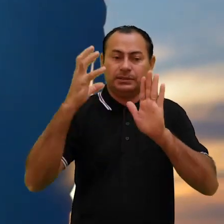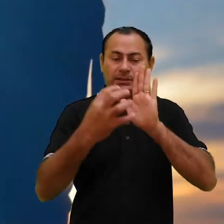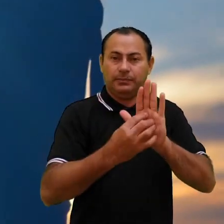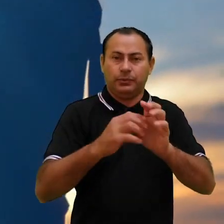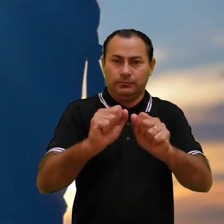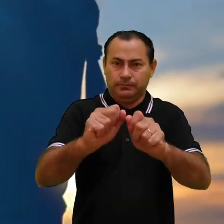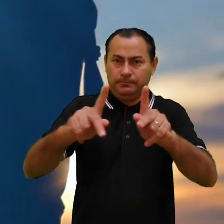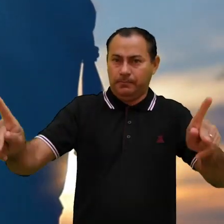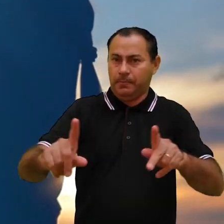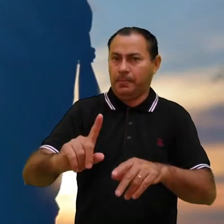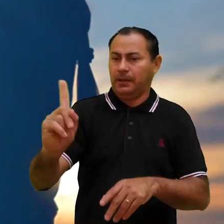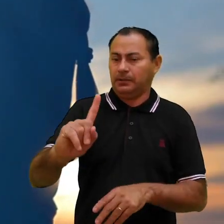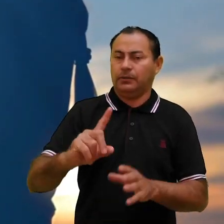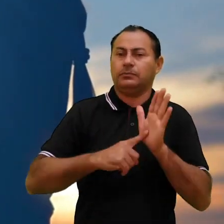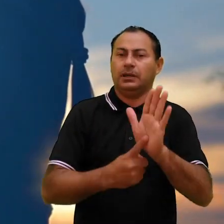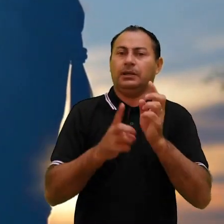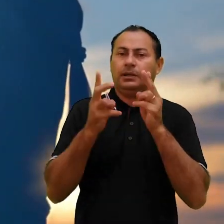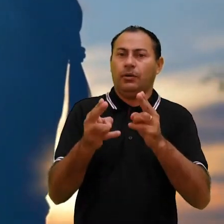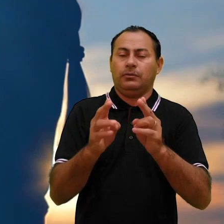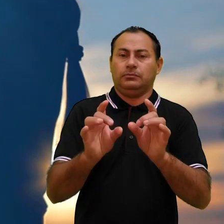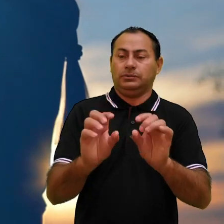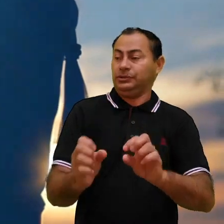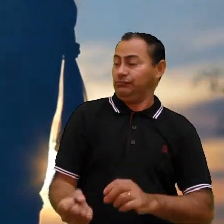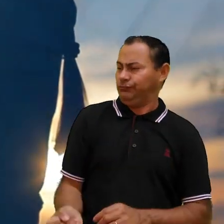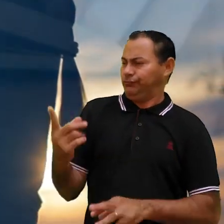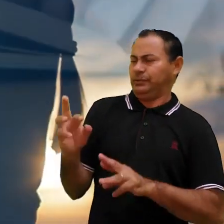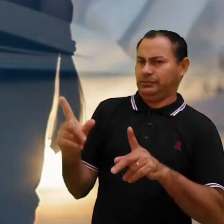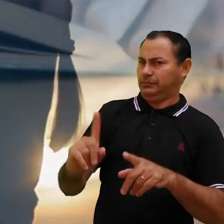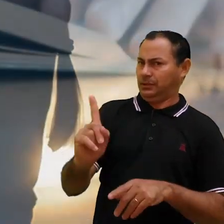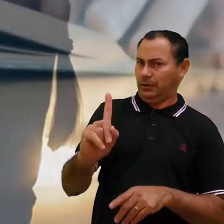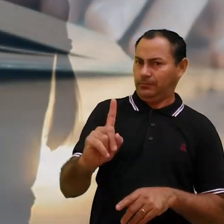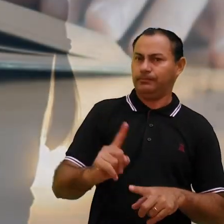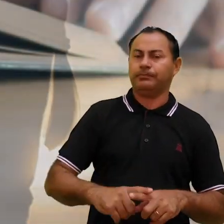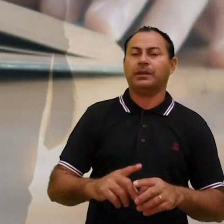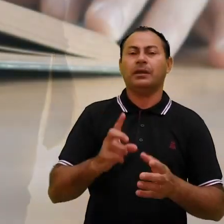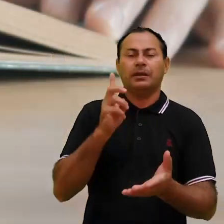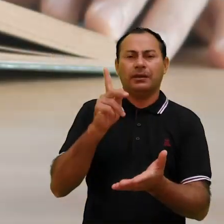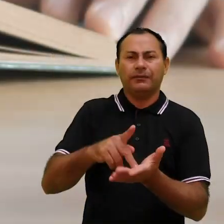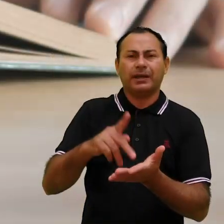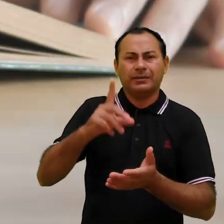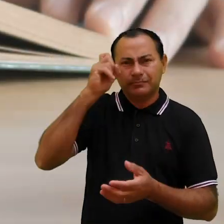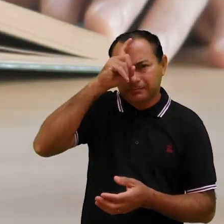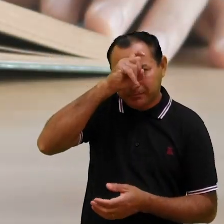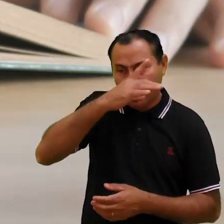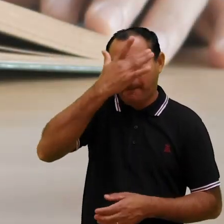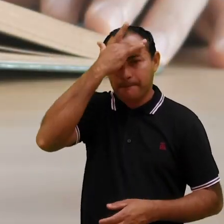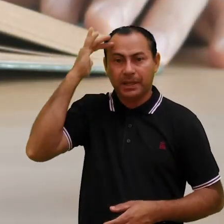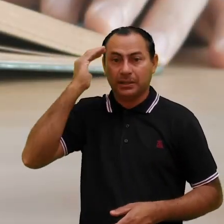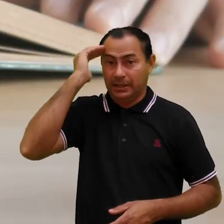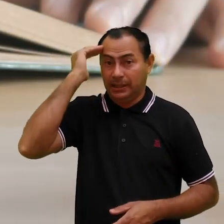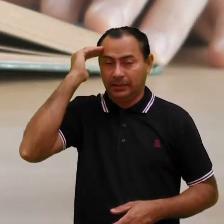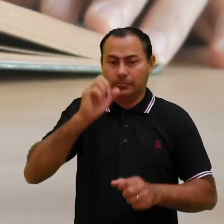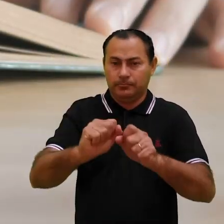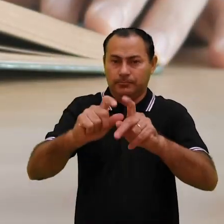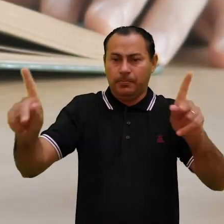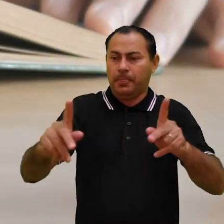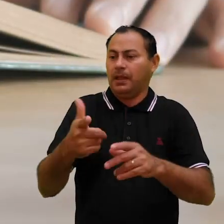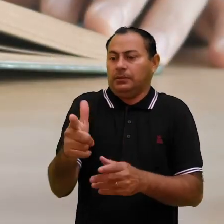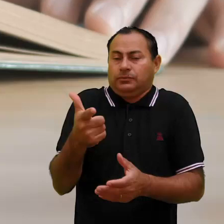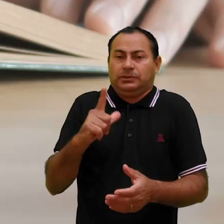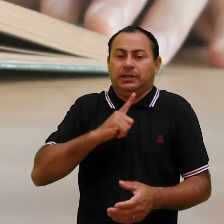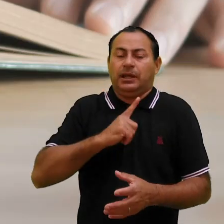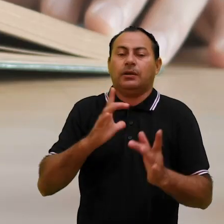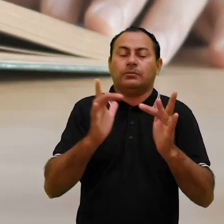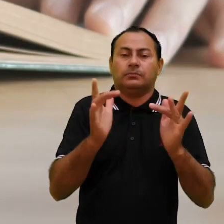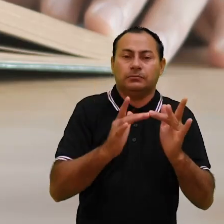símbolos do Apocalipse não lhe seriam assim tão estranhos. Fica mesmo muito difícil para uma pessoa entender o Apocalipse se ela não